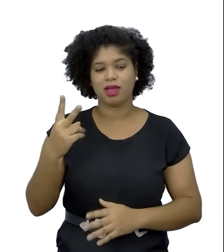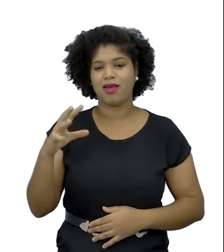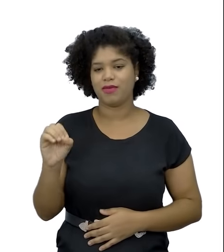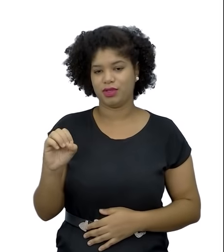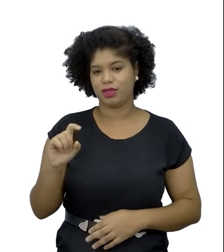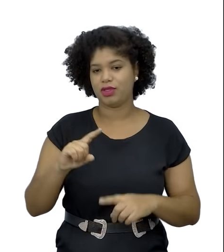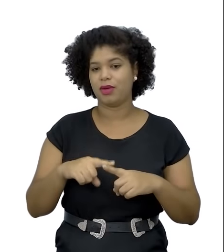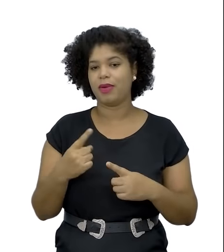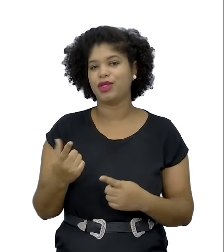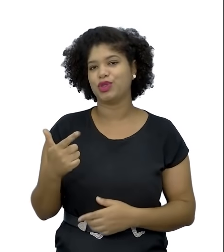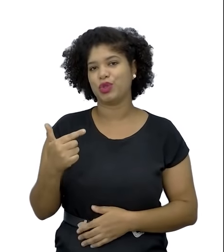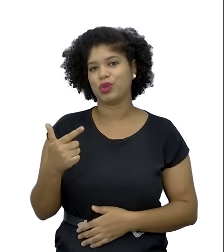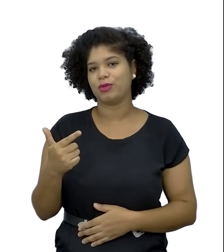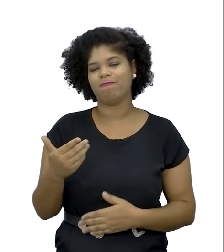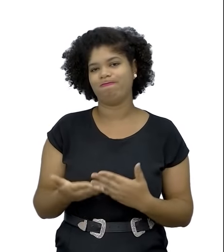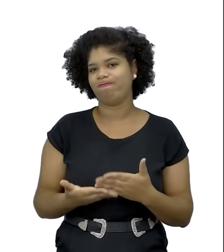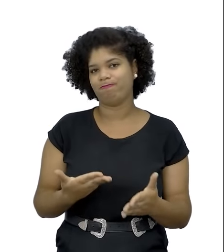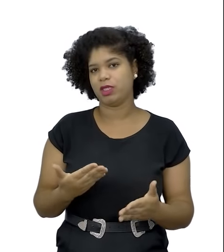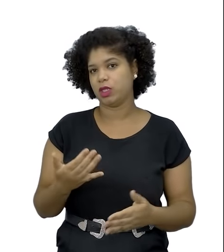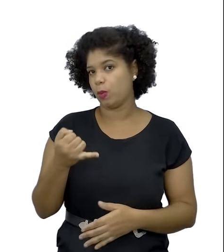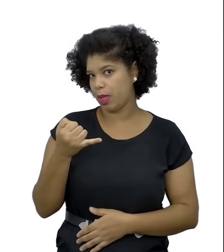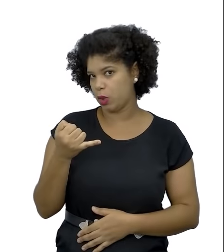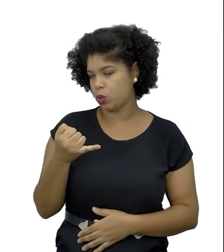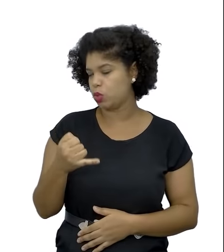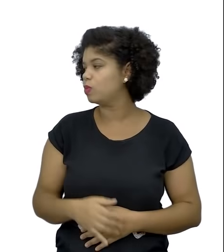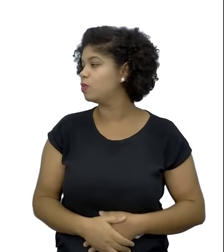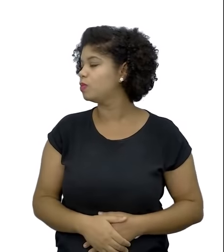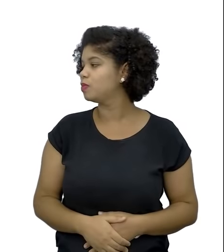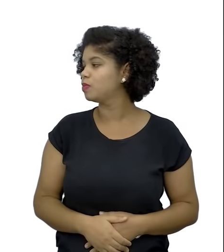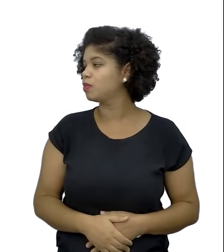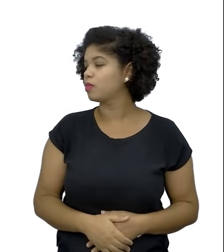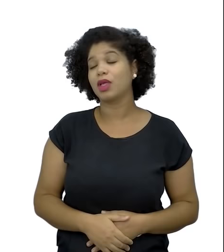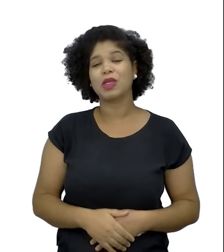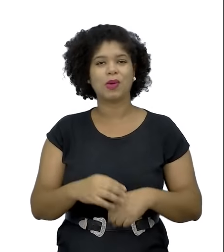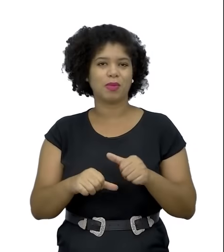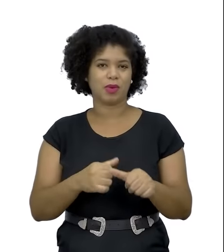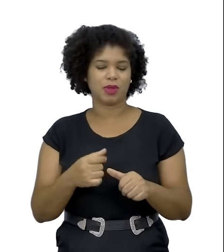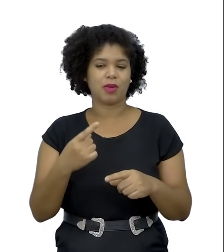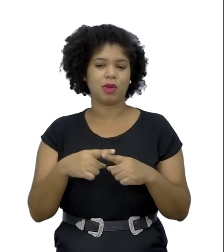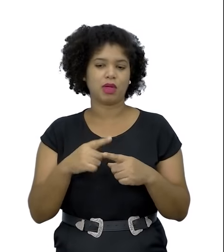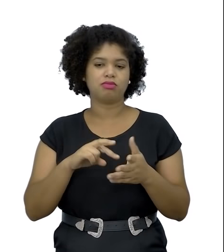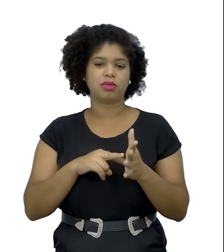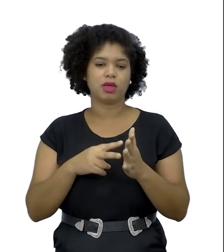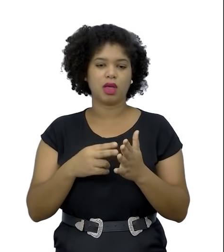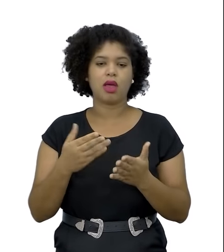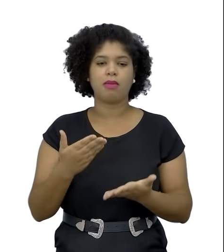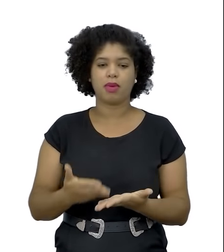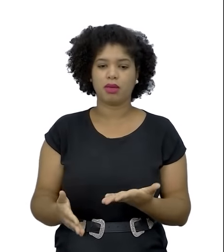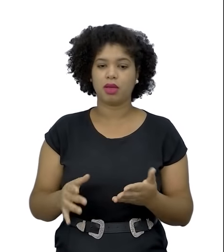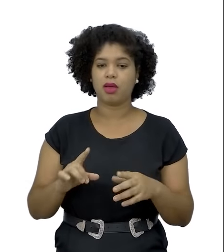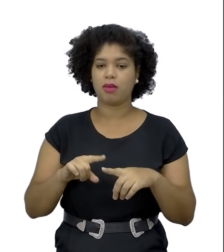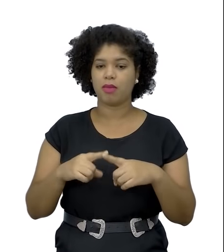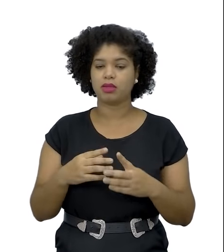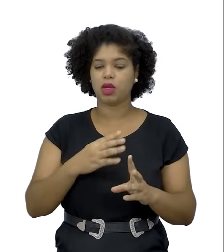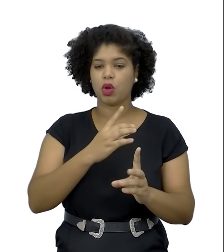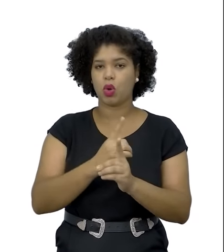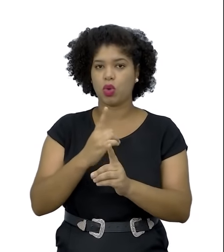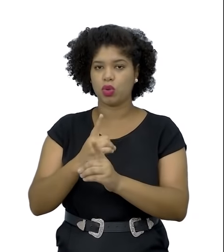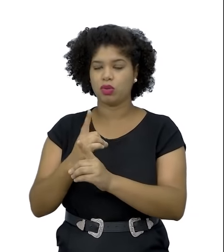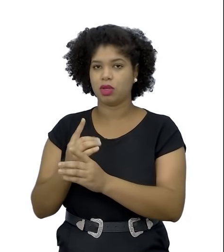perdeu 12, alterando o estado inicial, que apesar de indicar uma perda, para se descobrir o